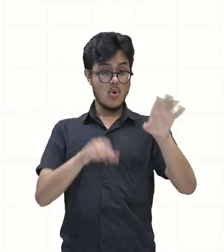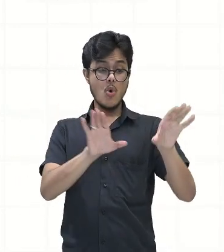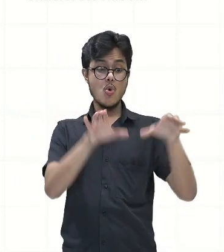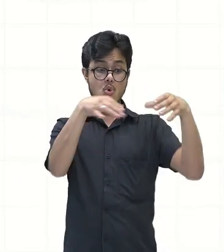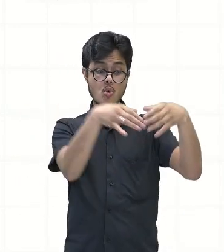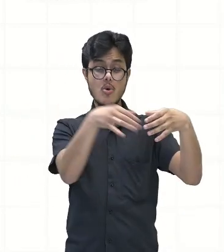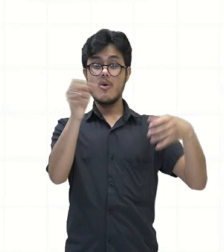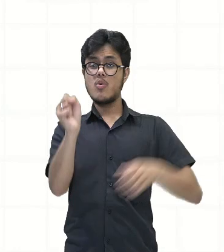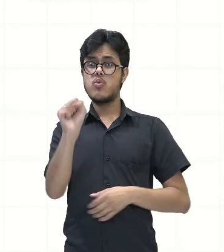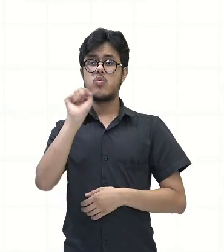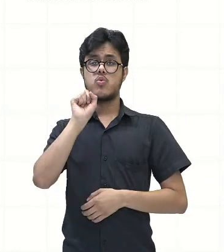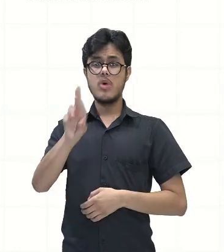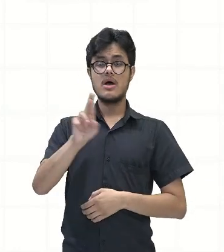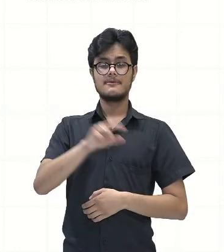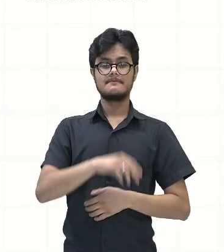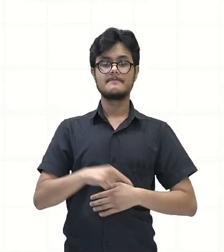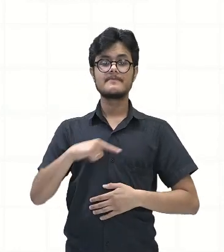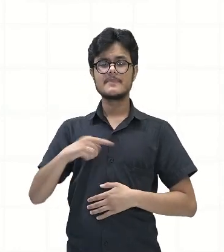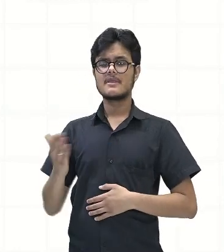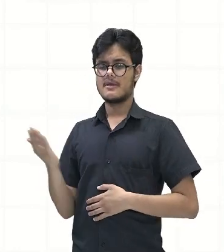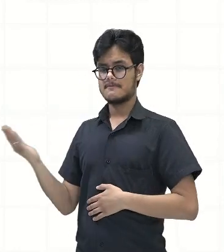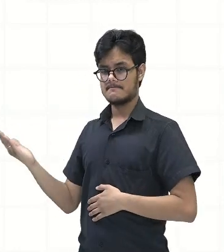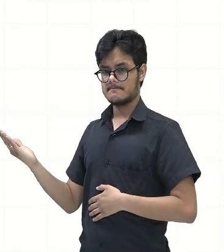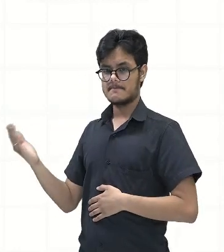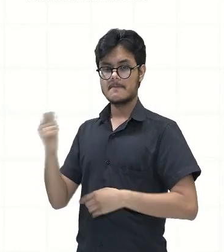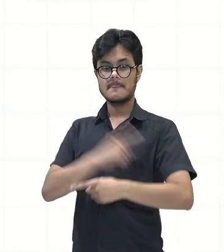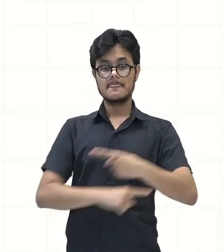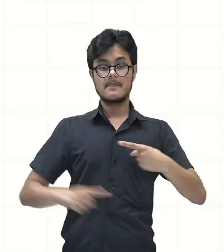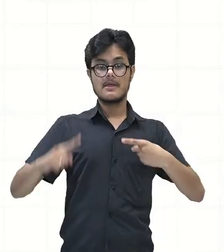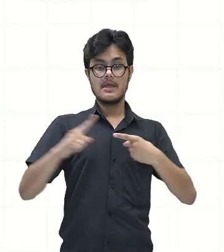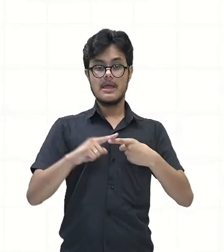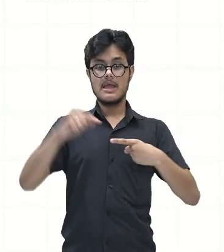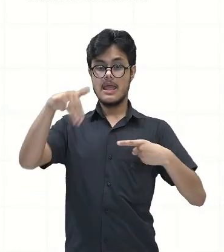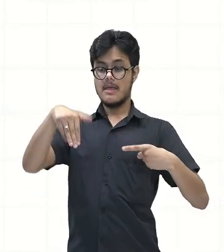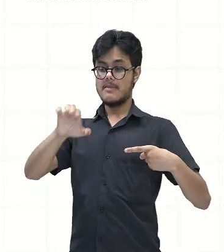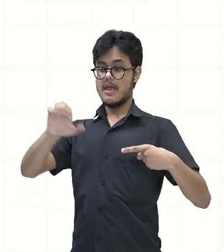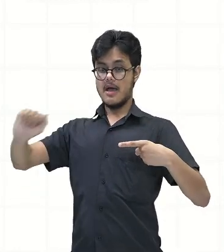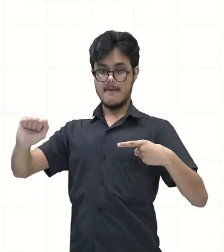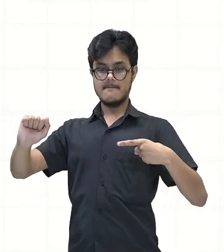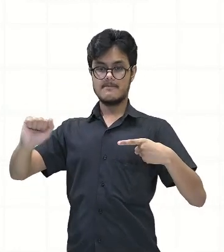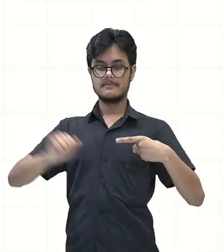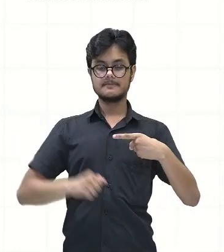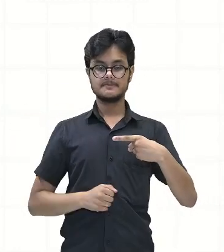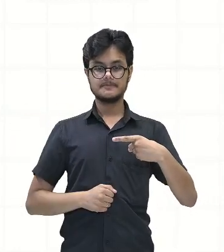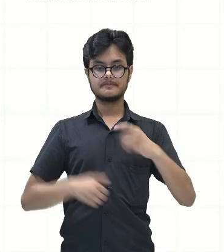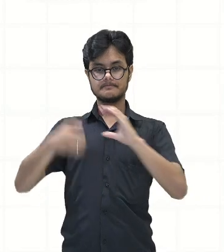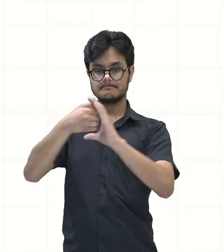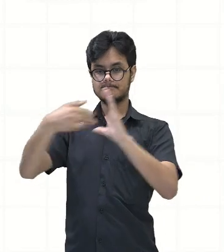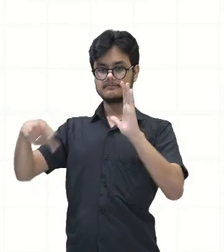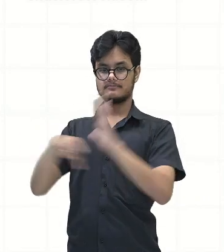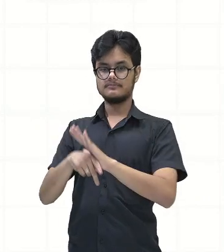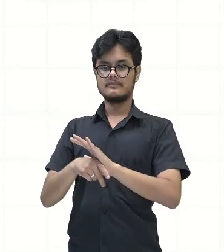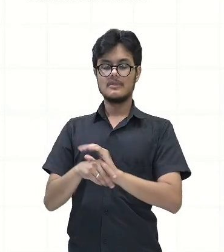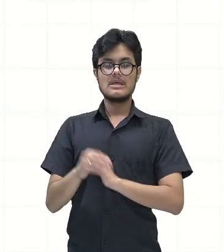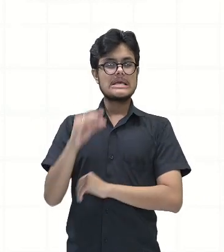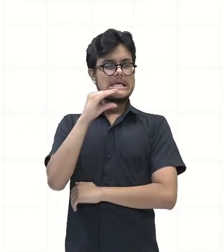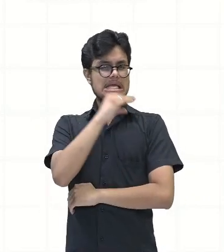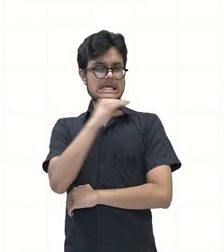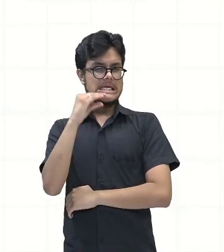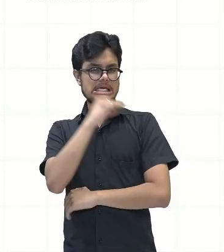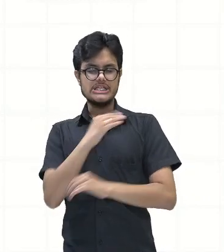que é a massa equatorial atlântica, que ela tem uma característica de ser quente e